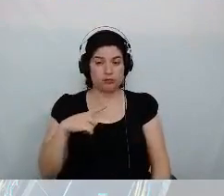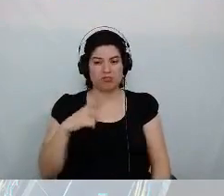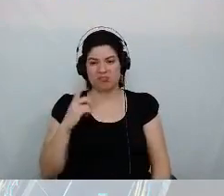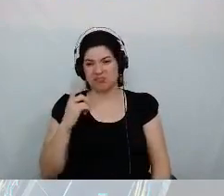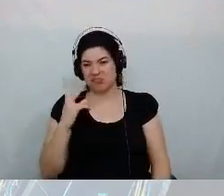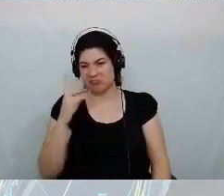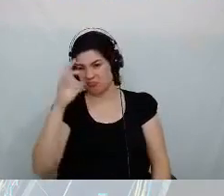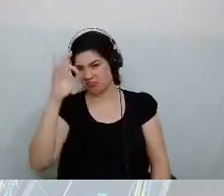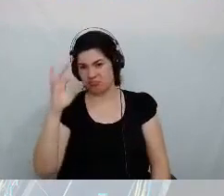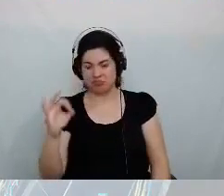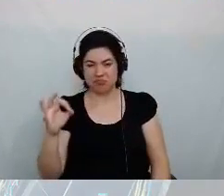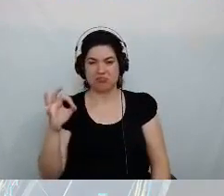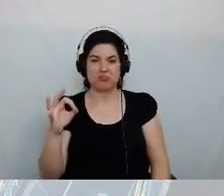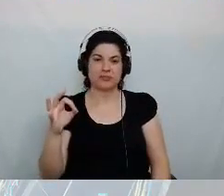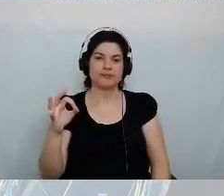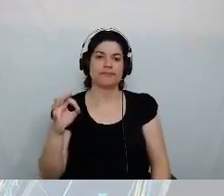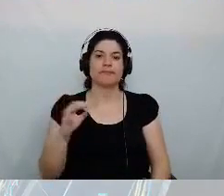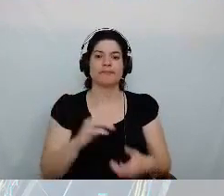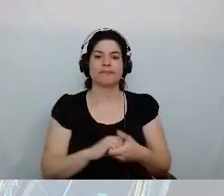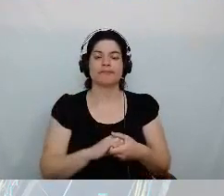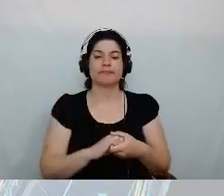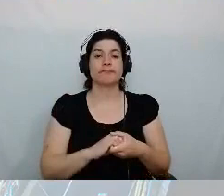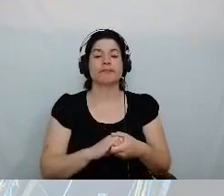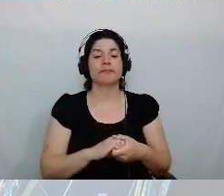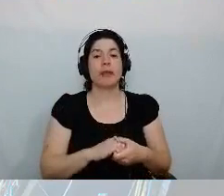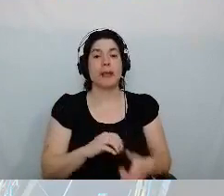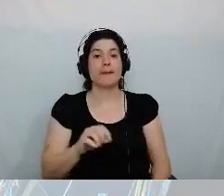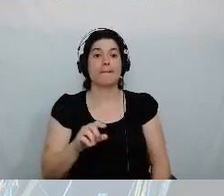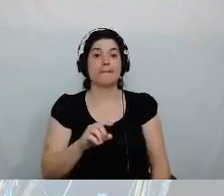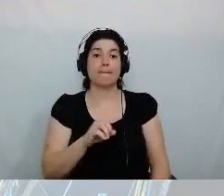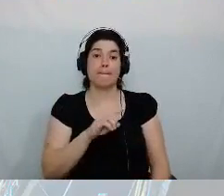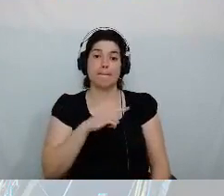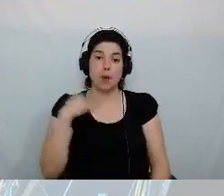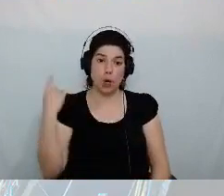12%. Boa. Quem tem medo da morte?